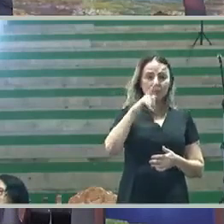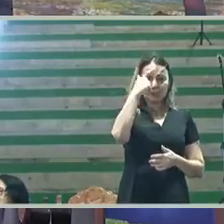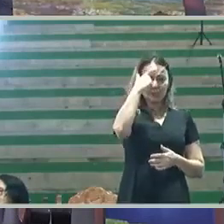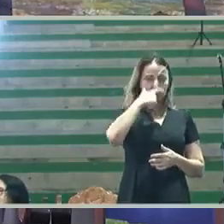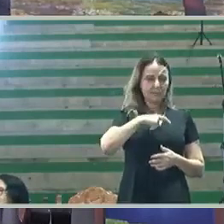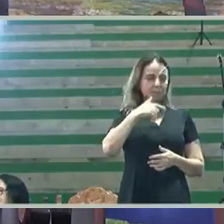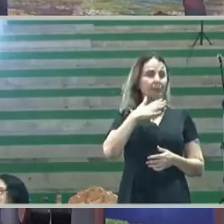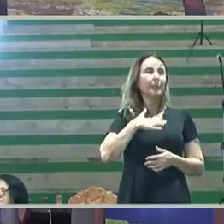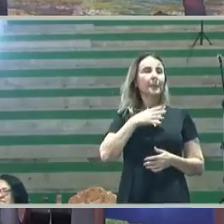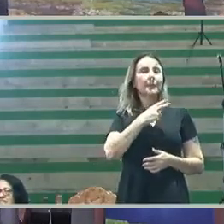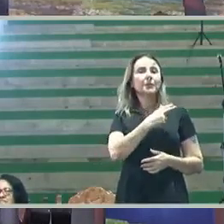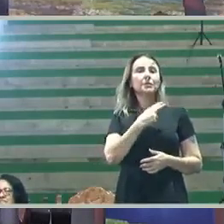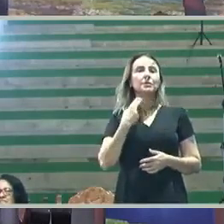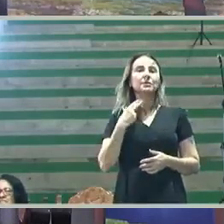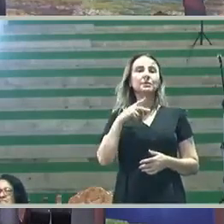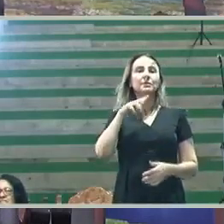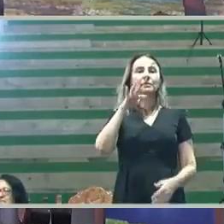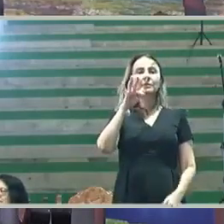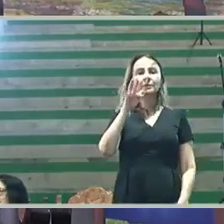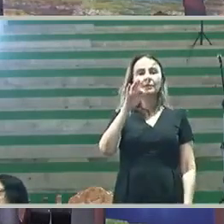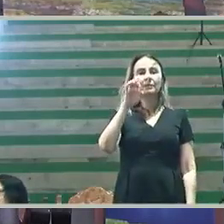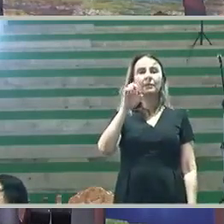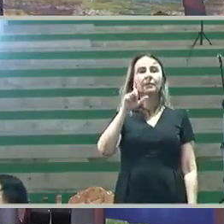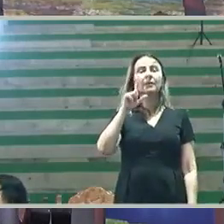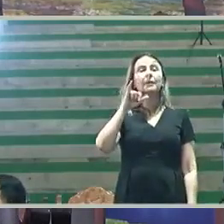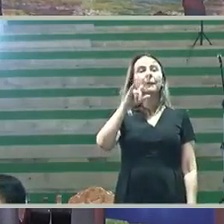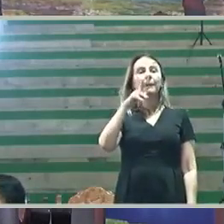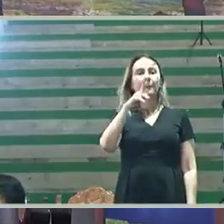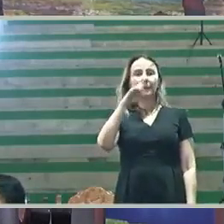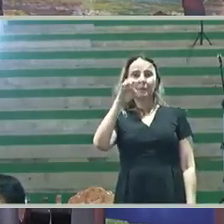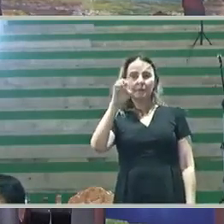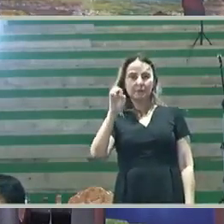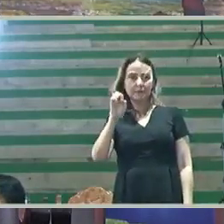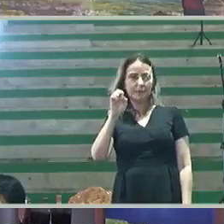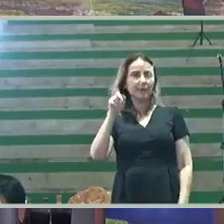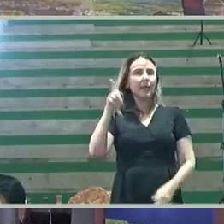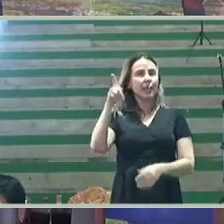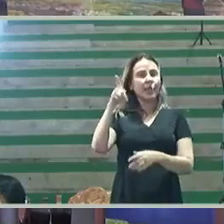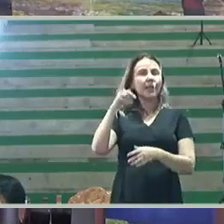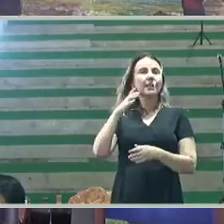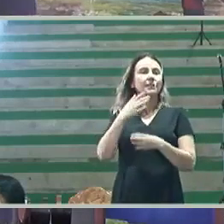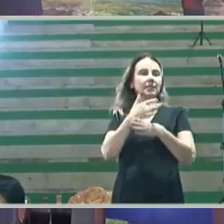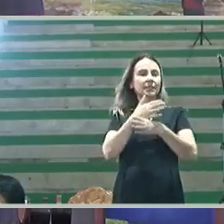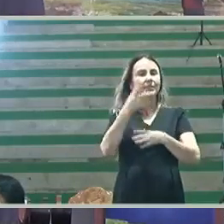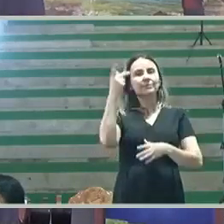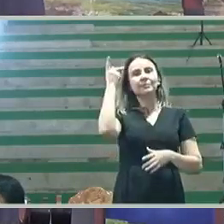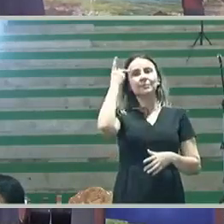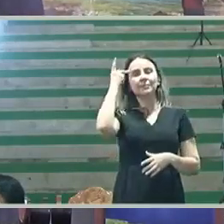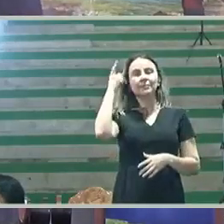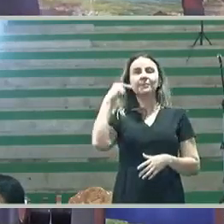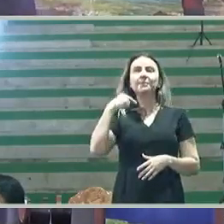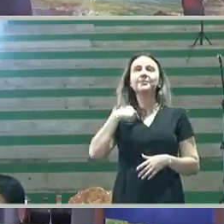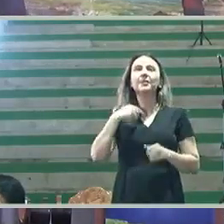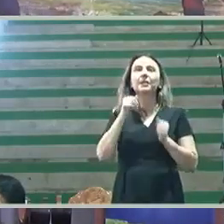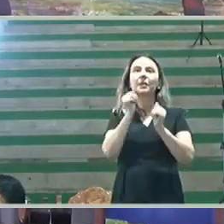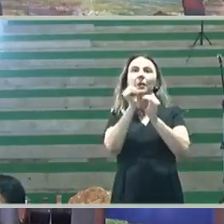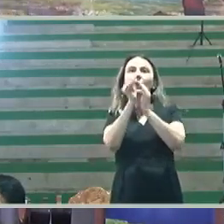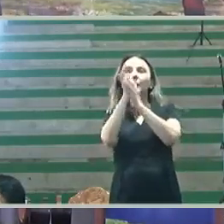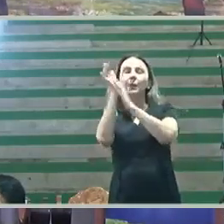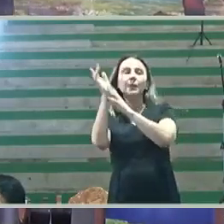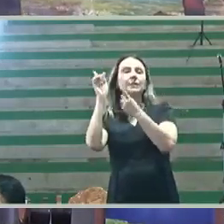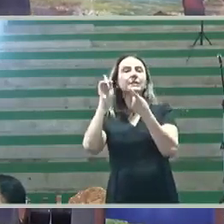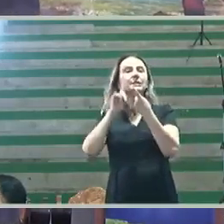Felipe Farcas, sou lá da cidade de São Paulo, e além de louvar, o Senhor tem me dado algumas